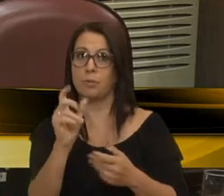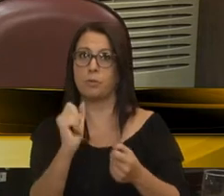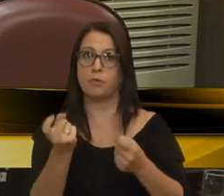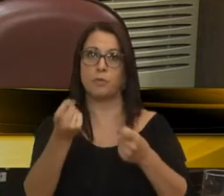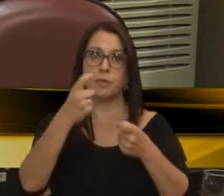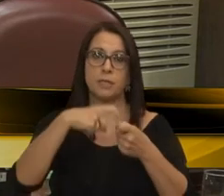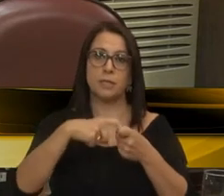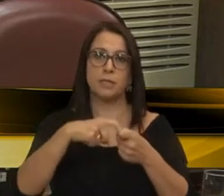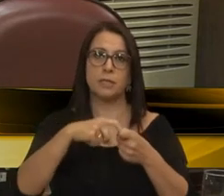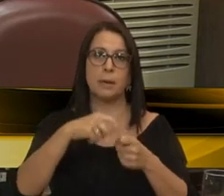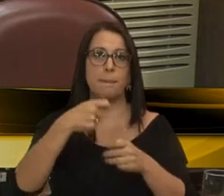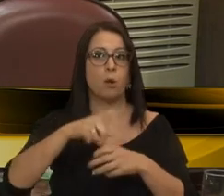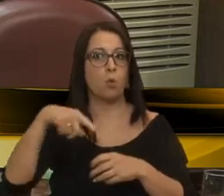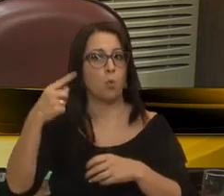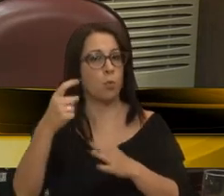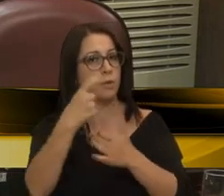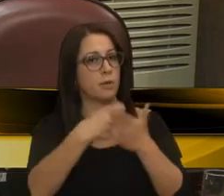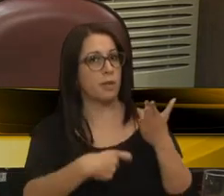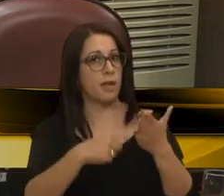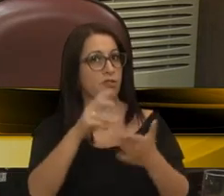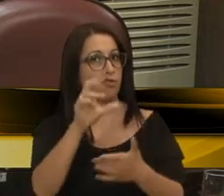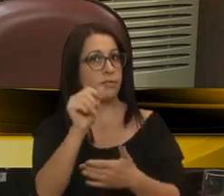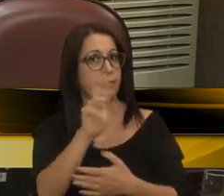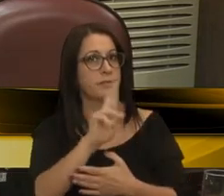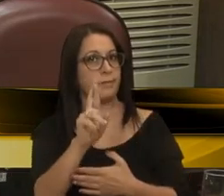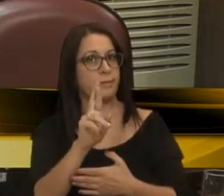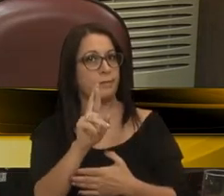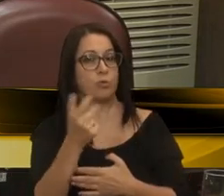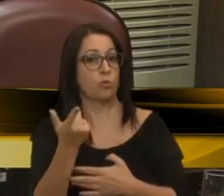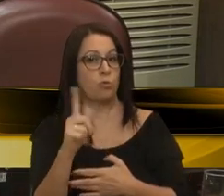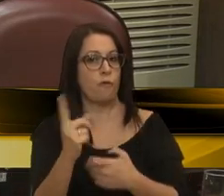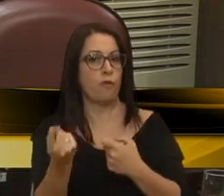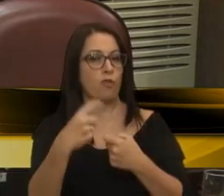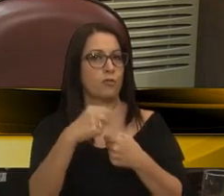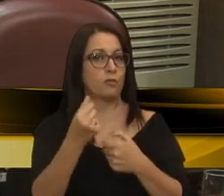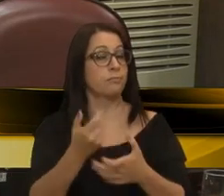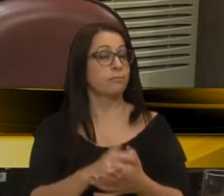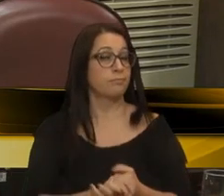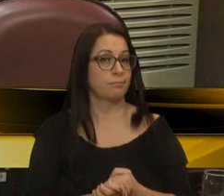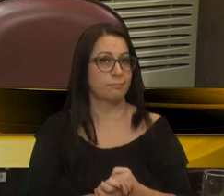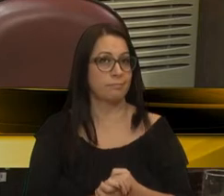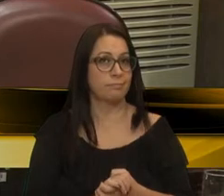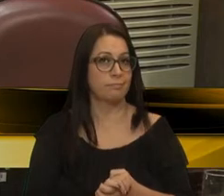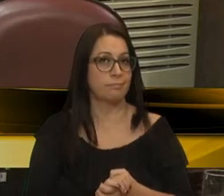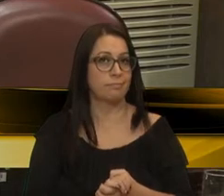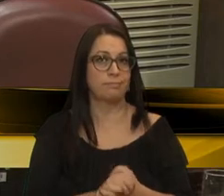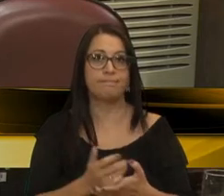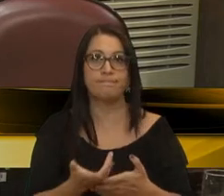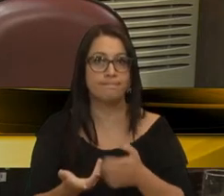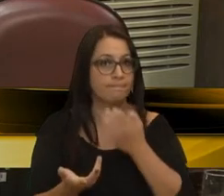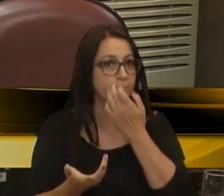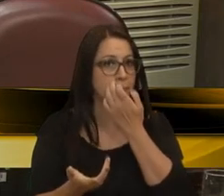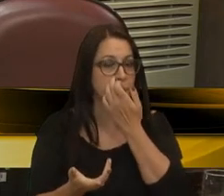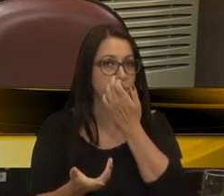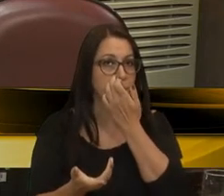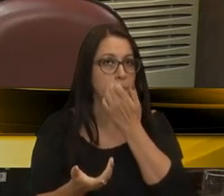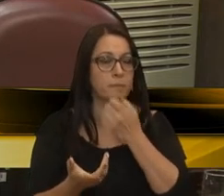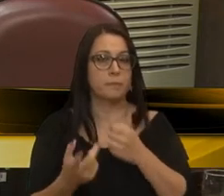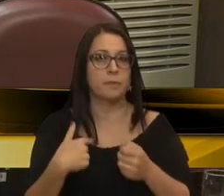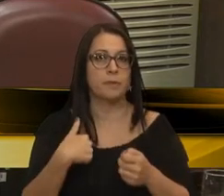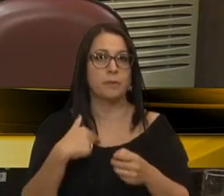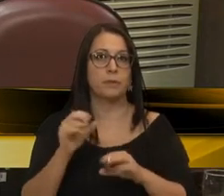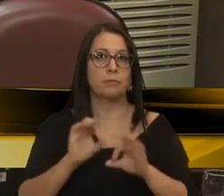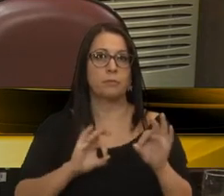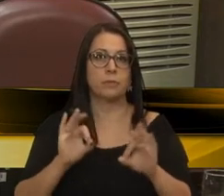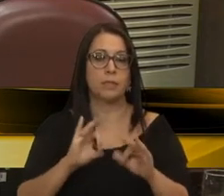valor, tem que pagar outra taxa de R$10, porque senão tu não tem o teu valor reembolsado. Gente, eu estou